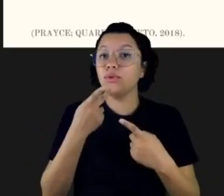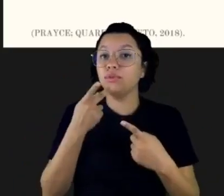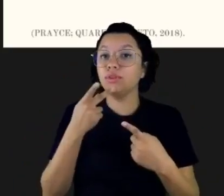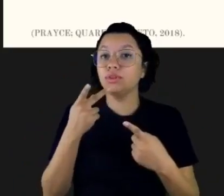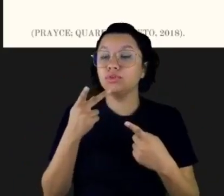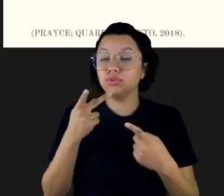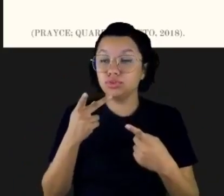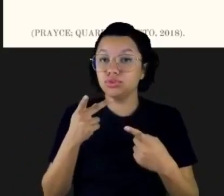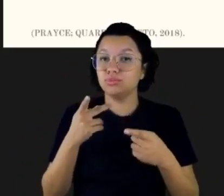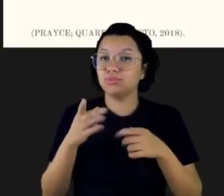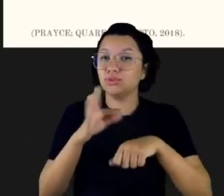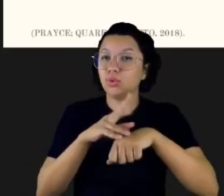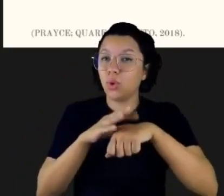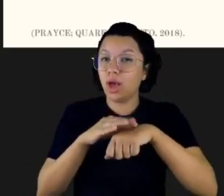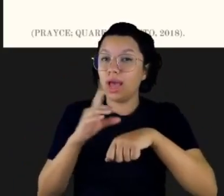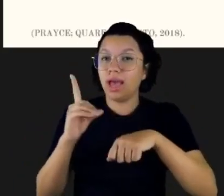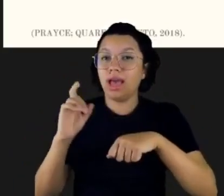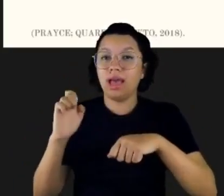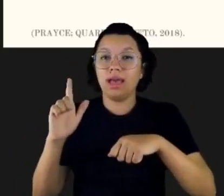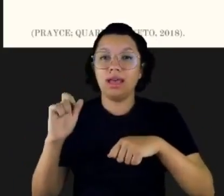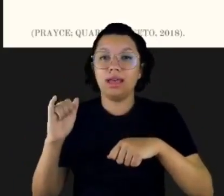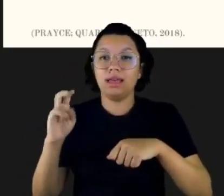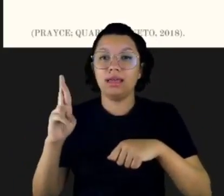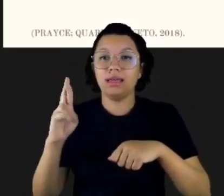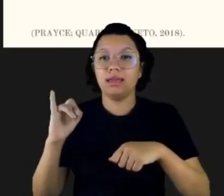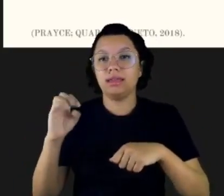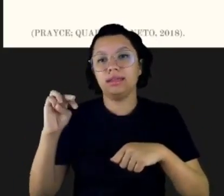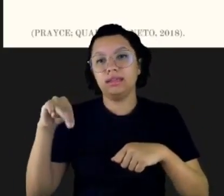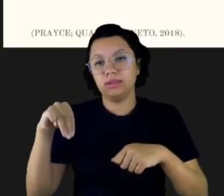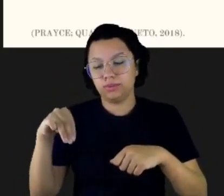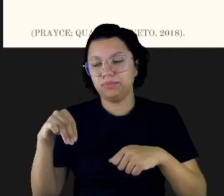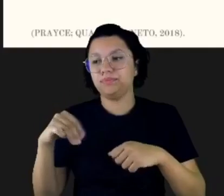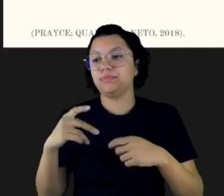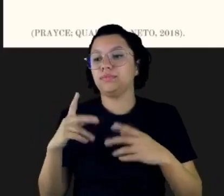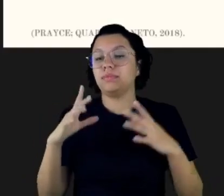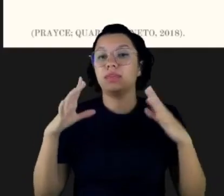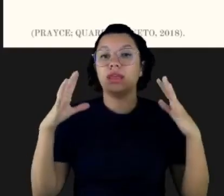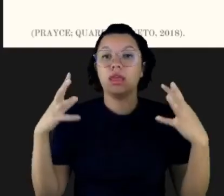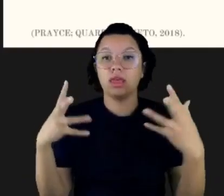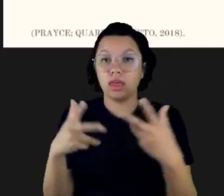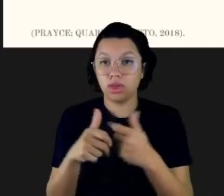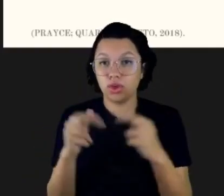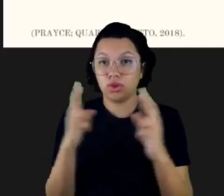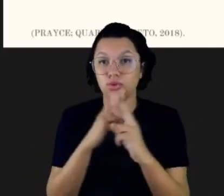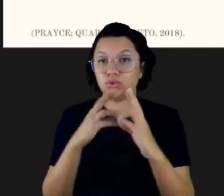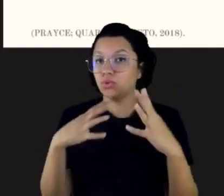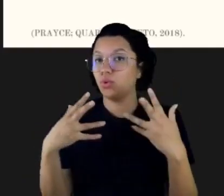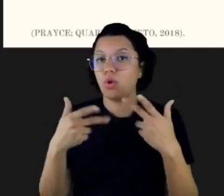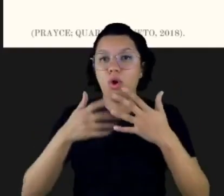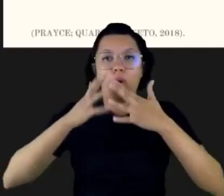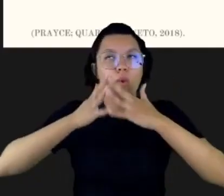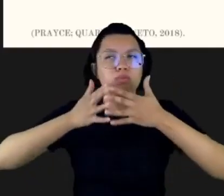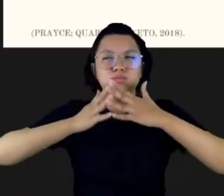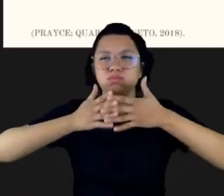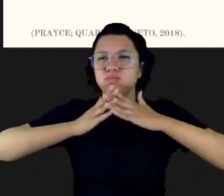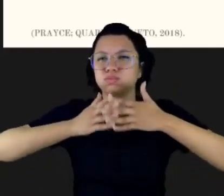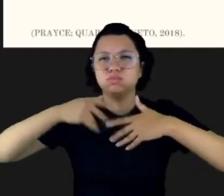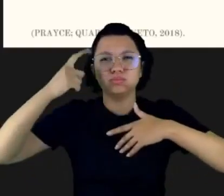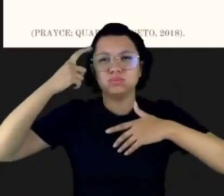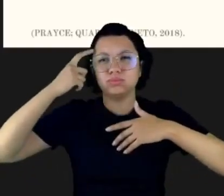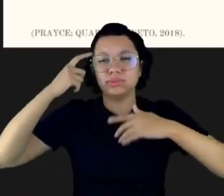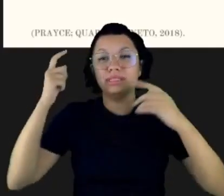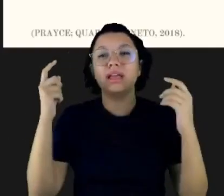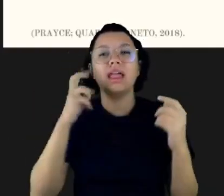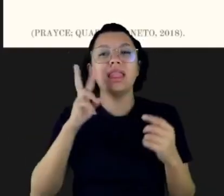delírio. Então, o delírio, ele engloba a disfunção cognitiva global. Lembra das capacidades cognitivas que eu